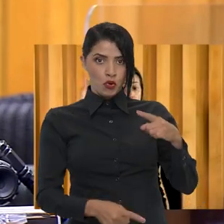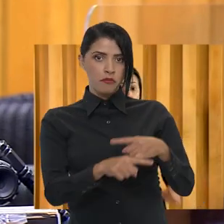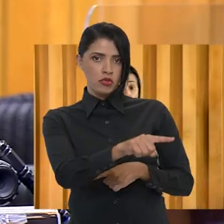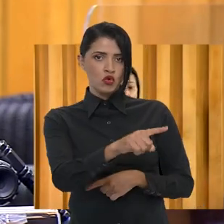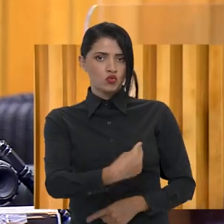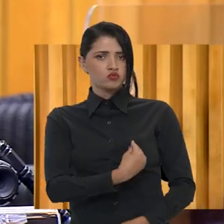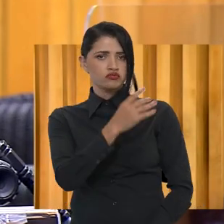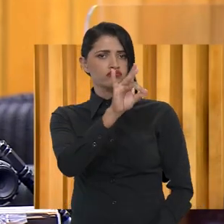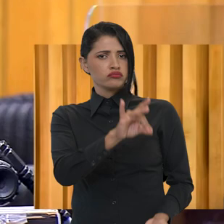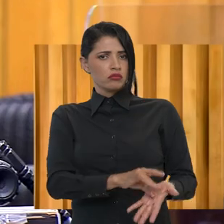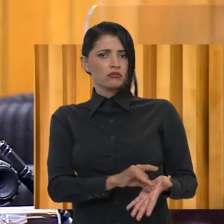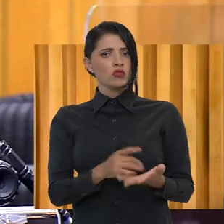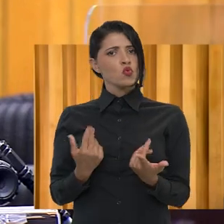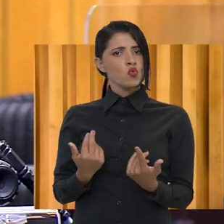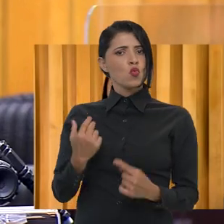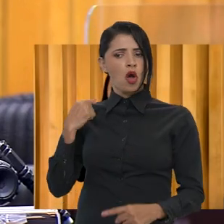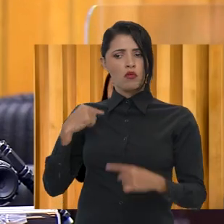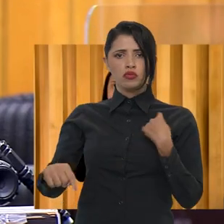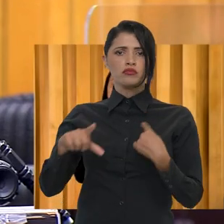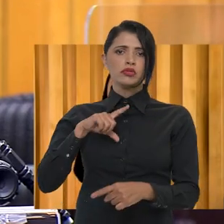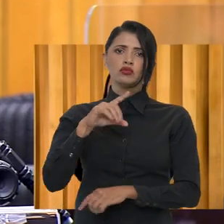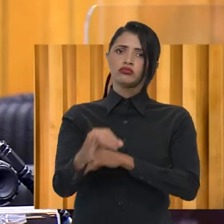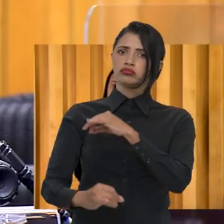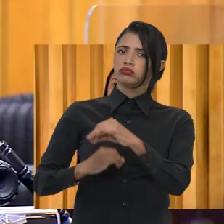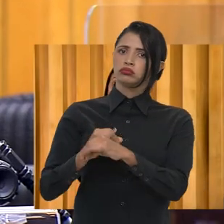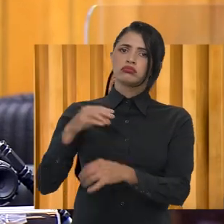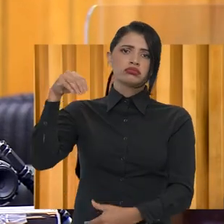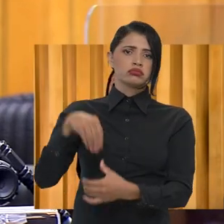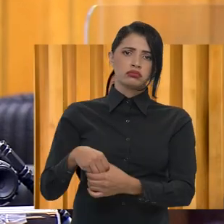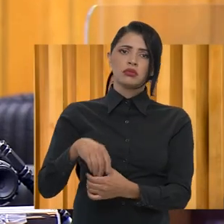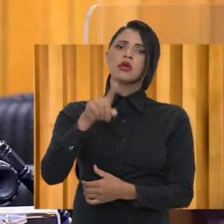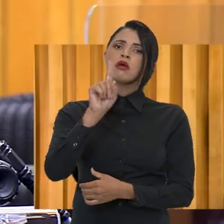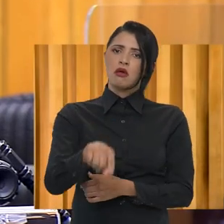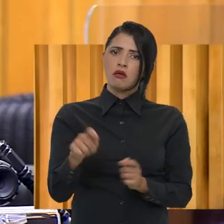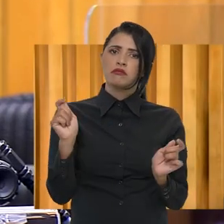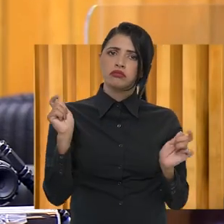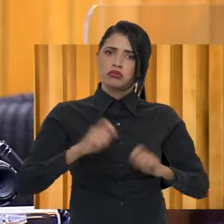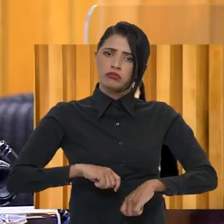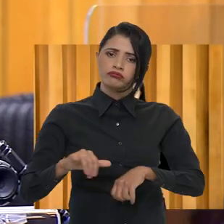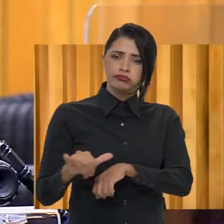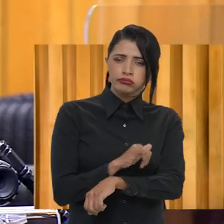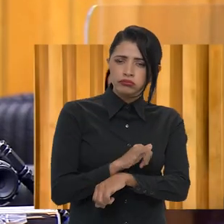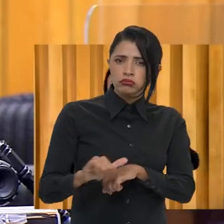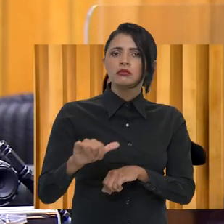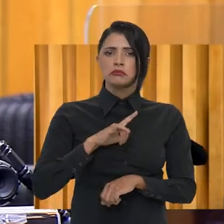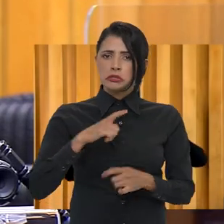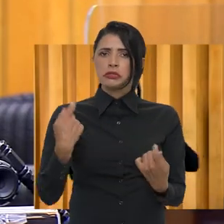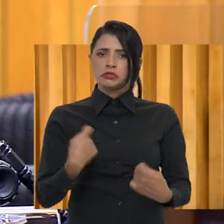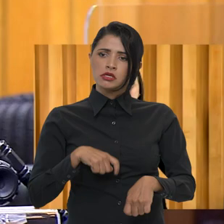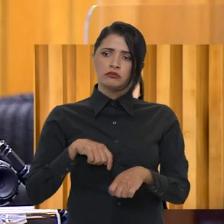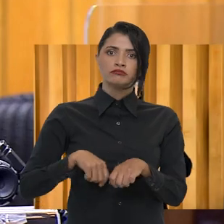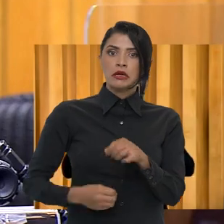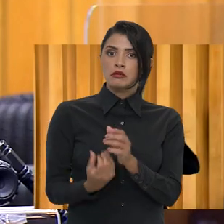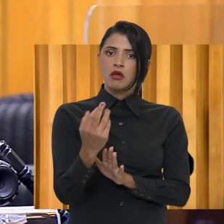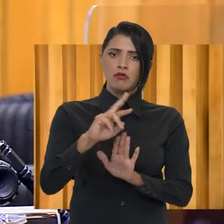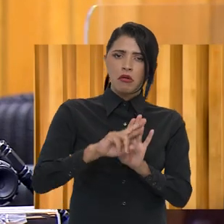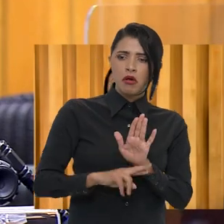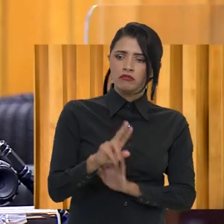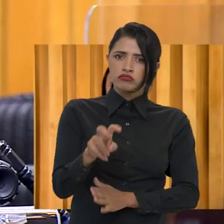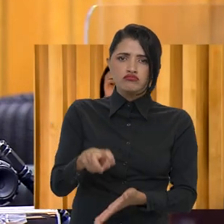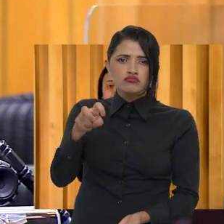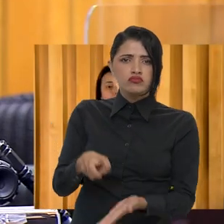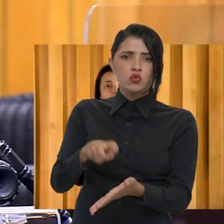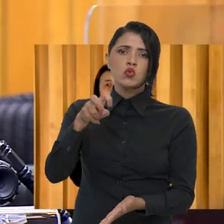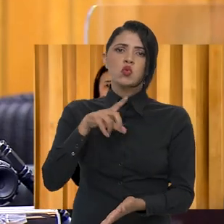proibido na vida real tem que ser proibido na vida virtual. Portanto, é preciso ter mecanismo, né, de regulamentar,